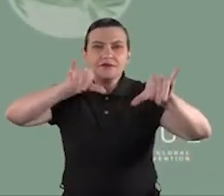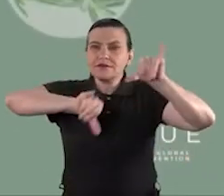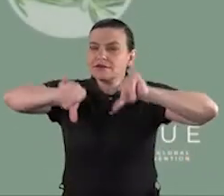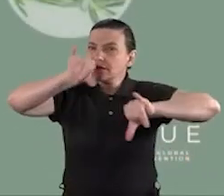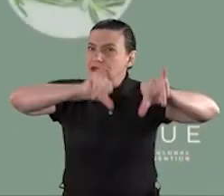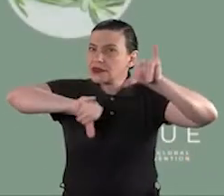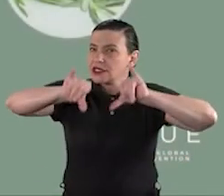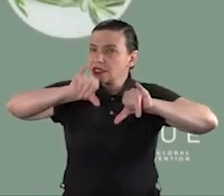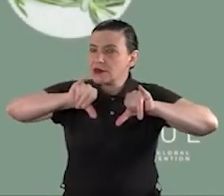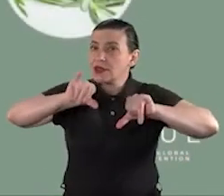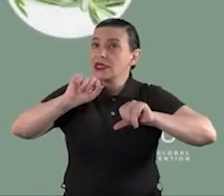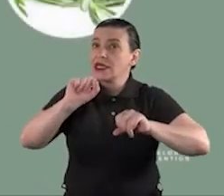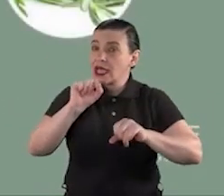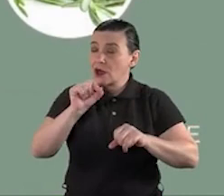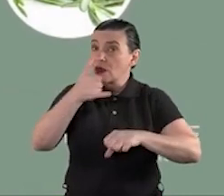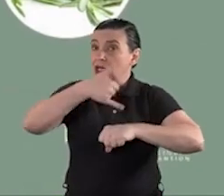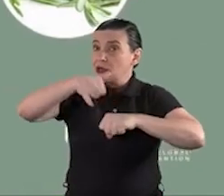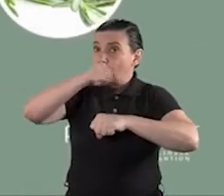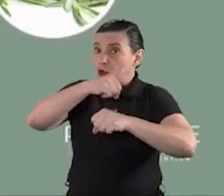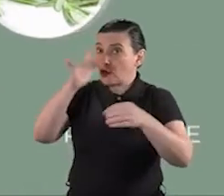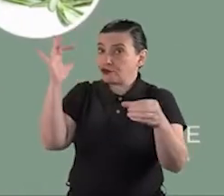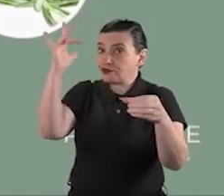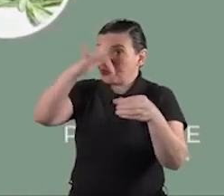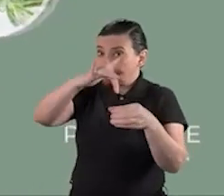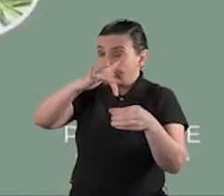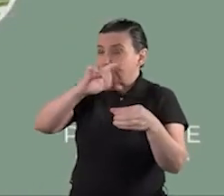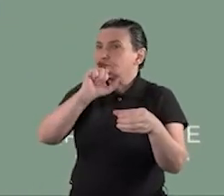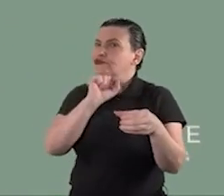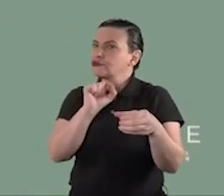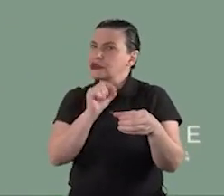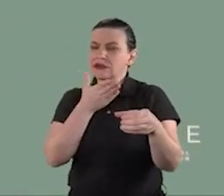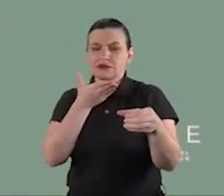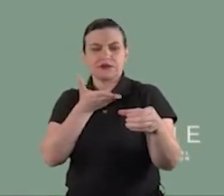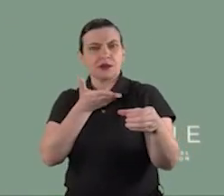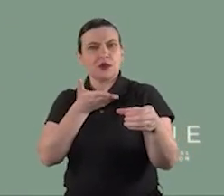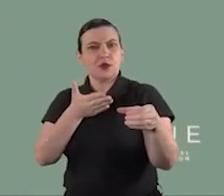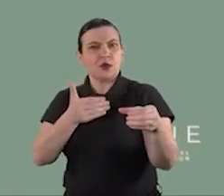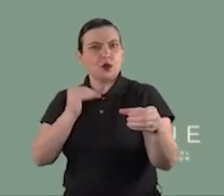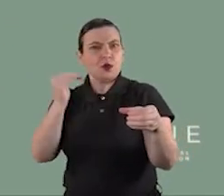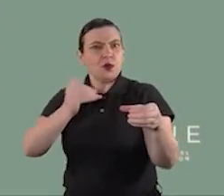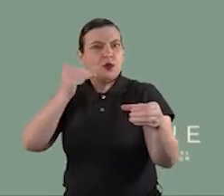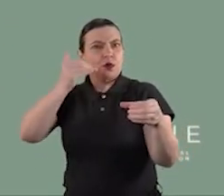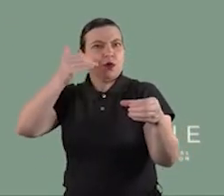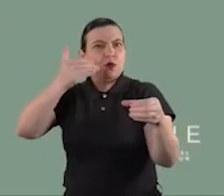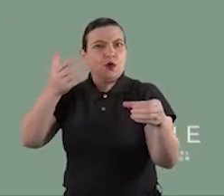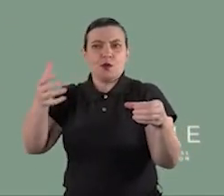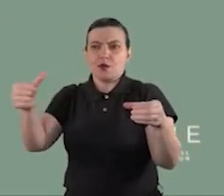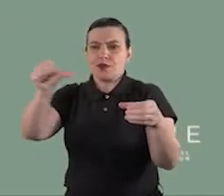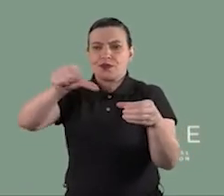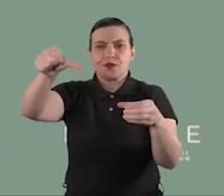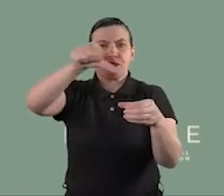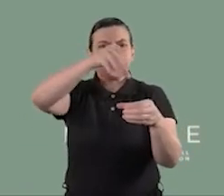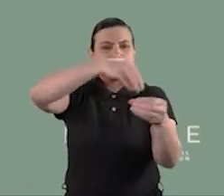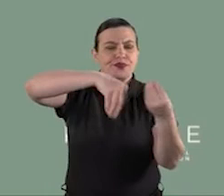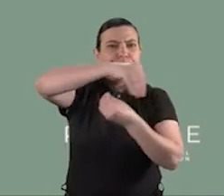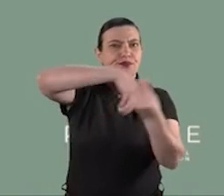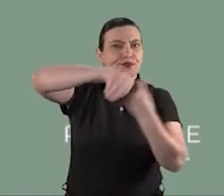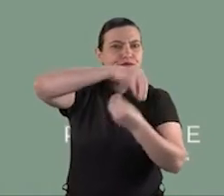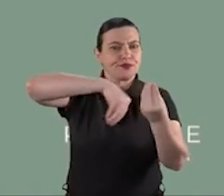química que reside em óleo individual naturalmente é muito melhorada quando os olhos são misturados